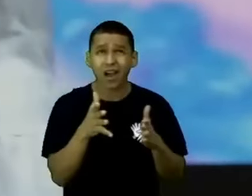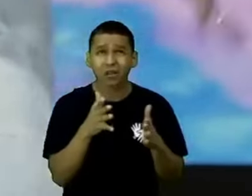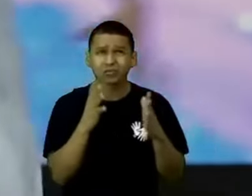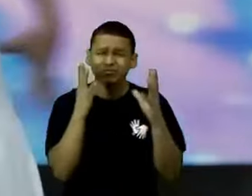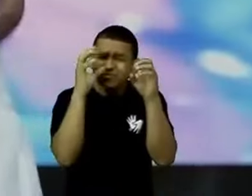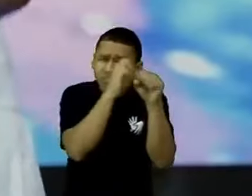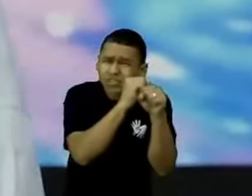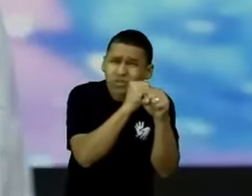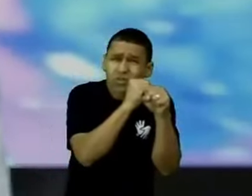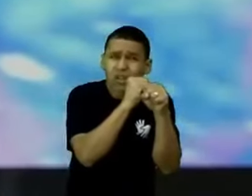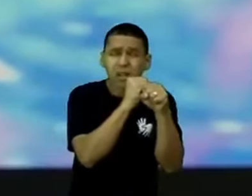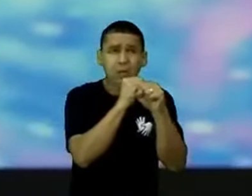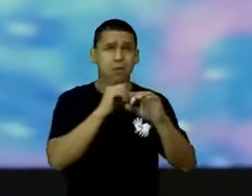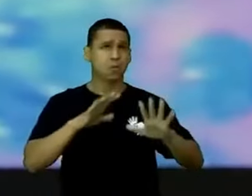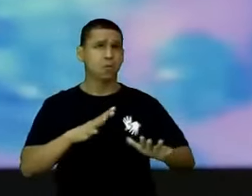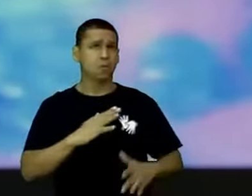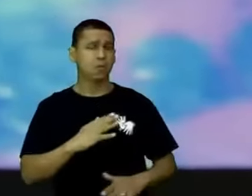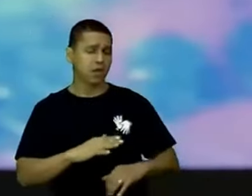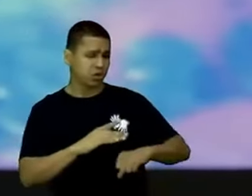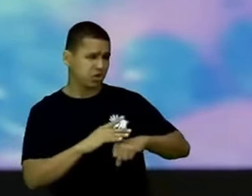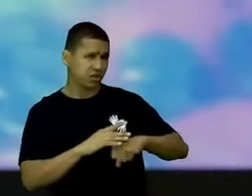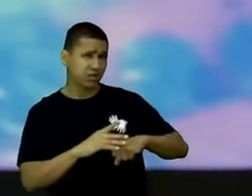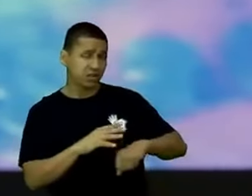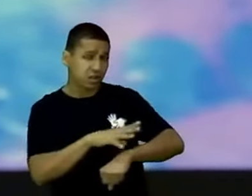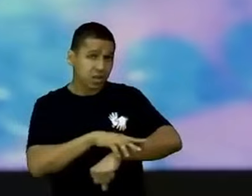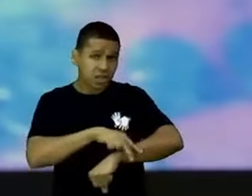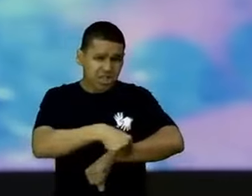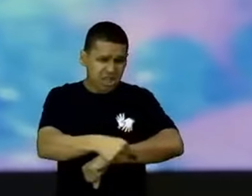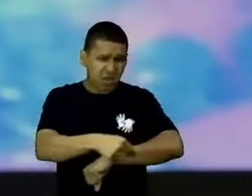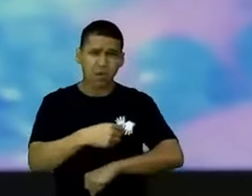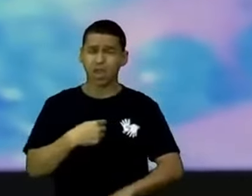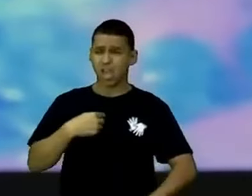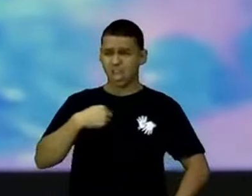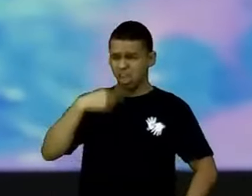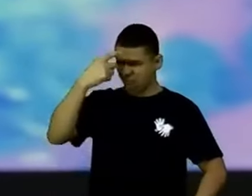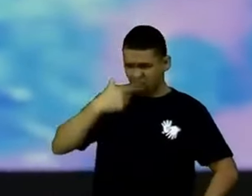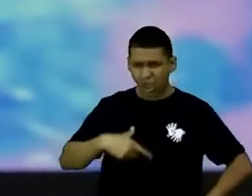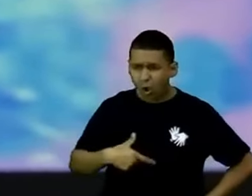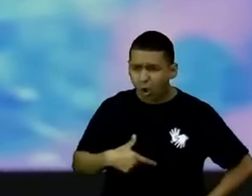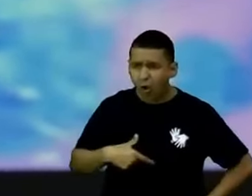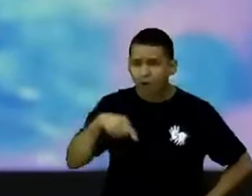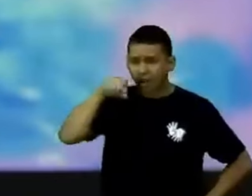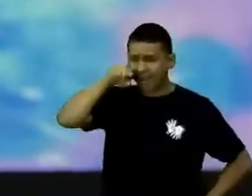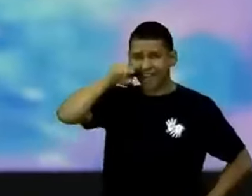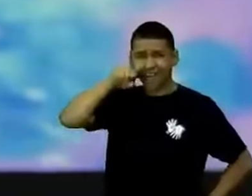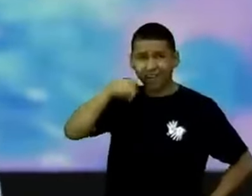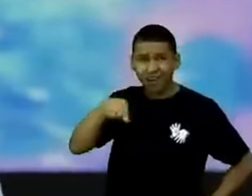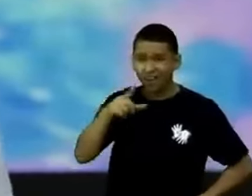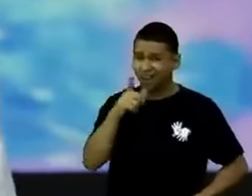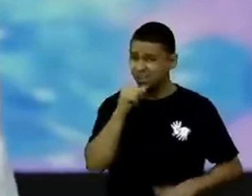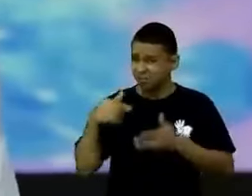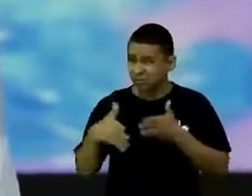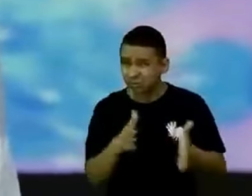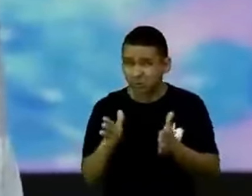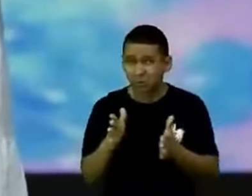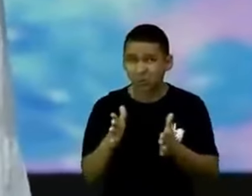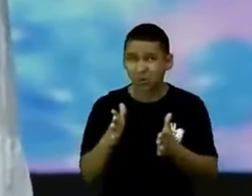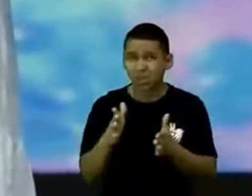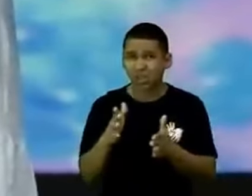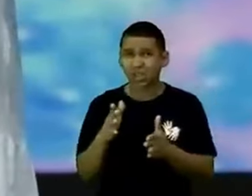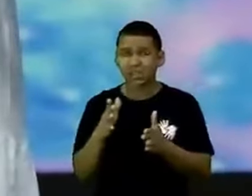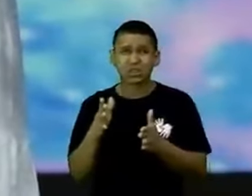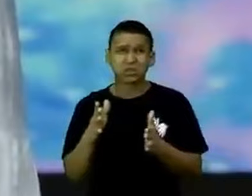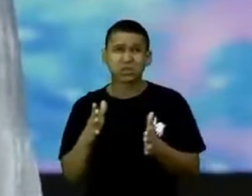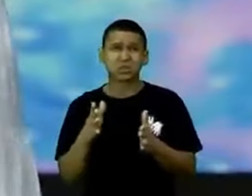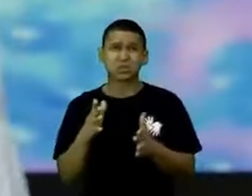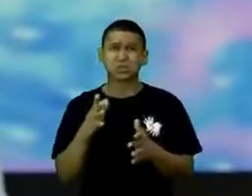soberba dele, diz, o quê? Eu, o Naamã, o top, Vou mergulhar nesse rio. Abana e Farpá,